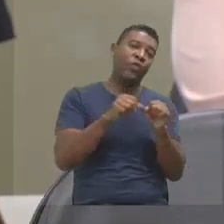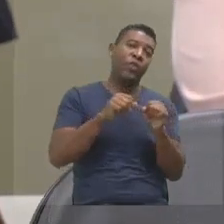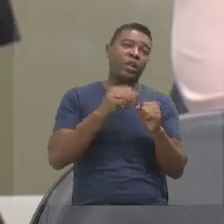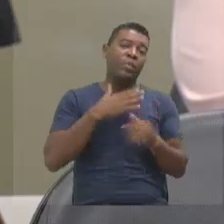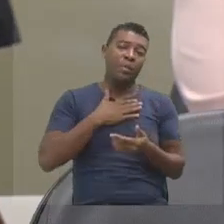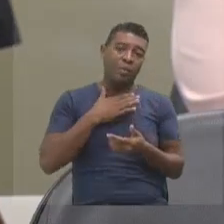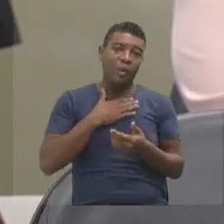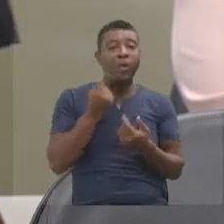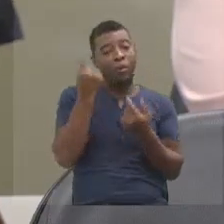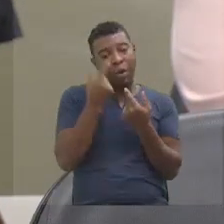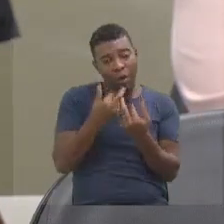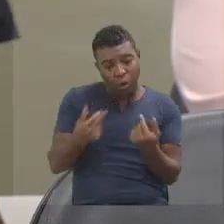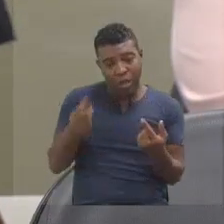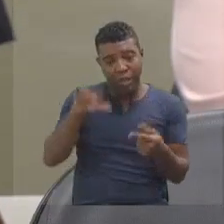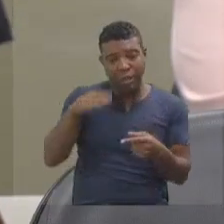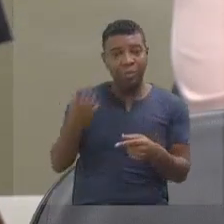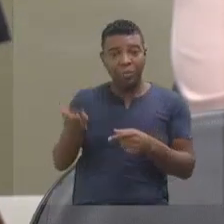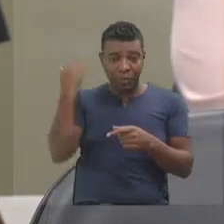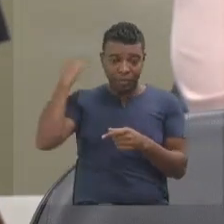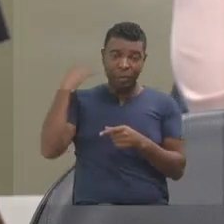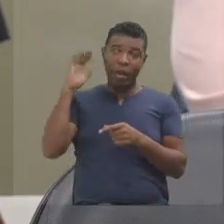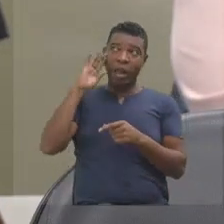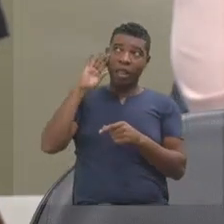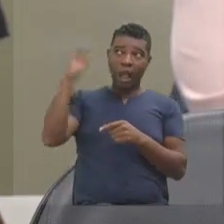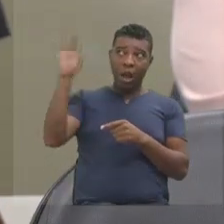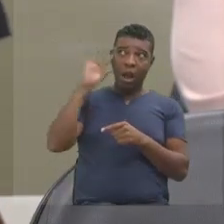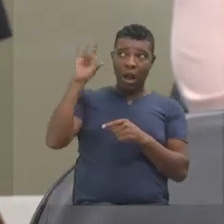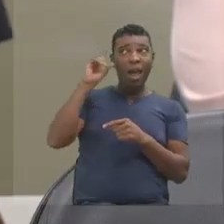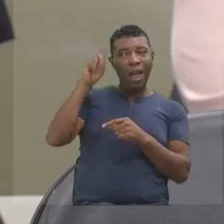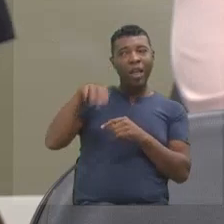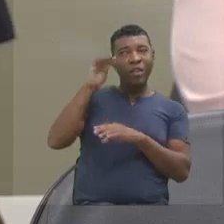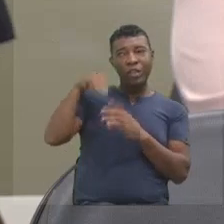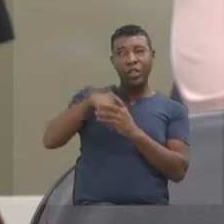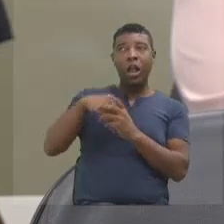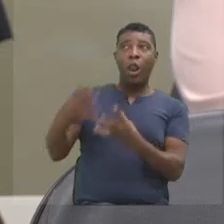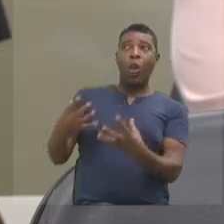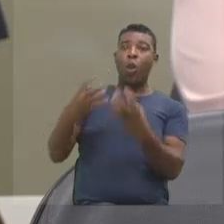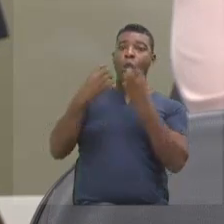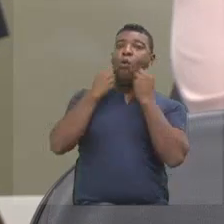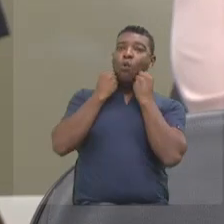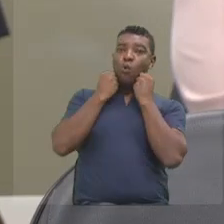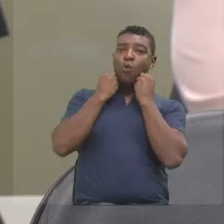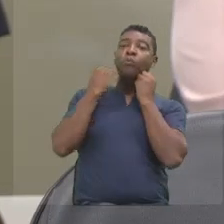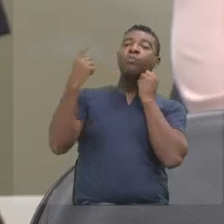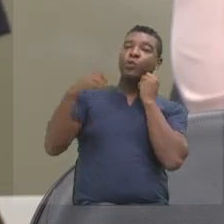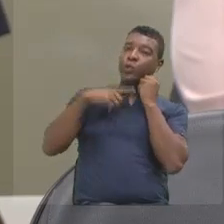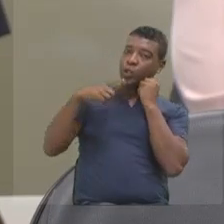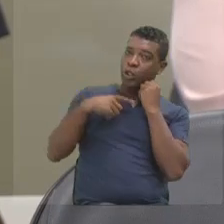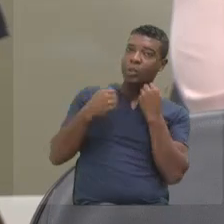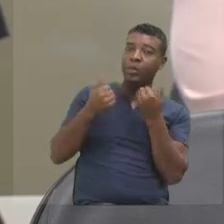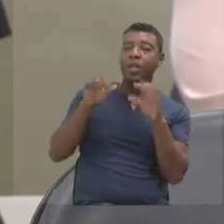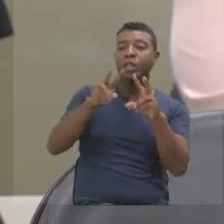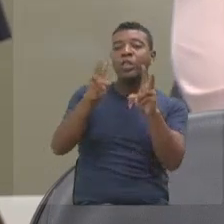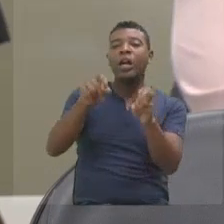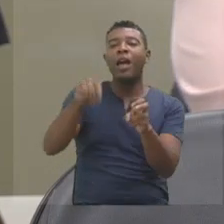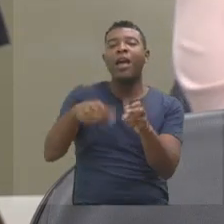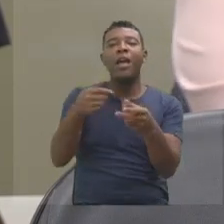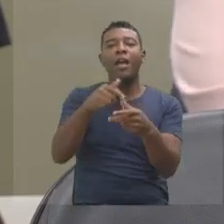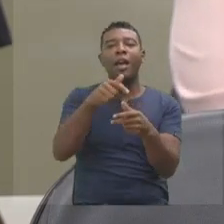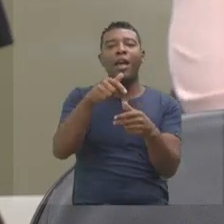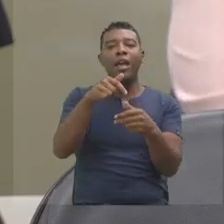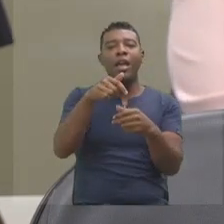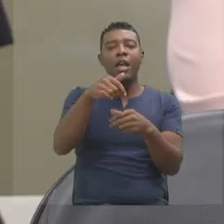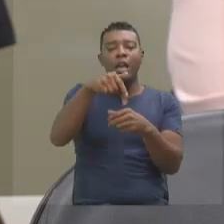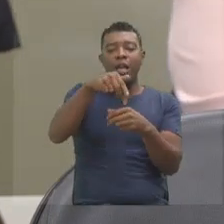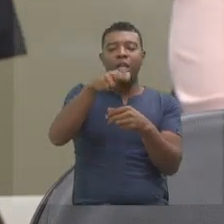era Teoricamente lucrativa que era a questão da quimioterapia né